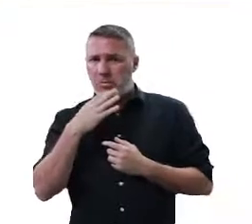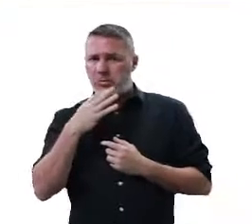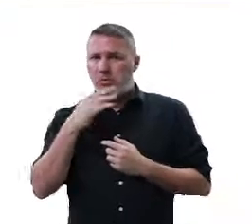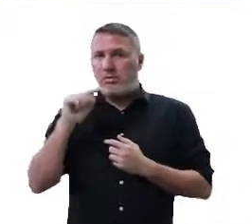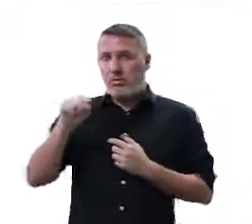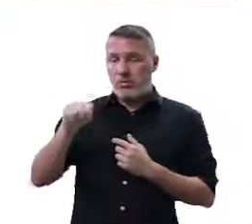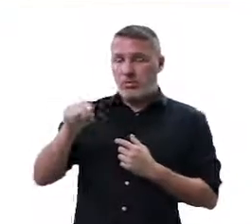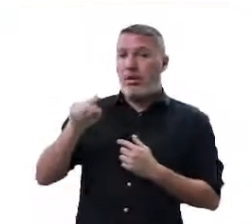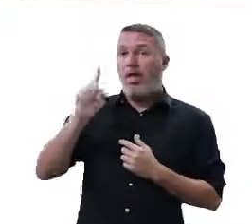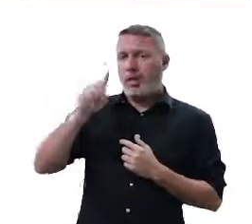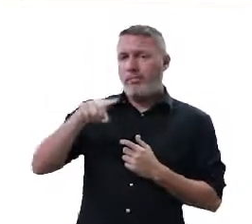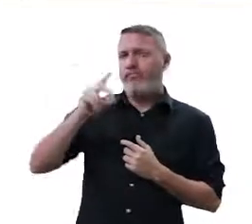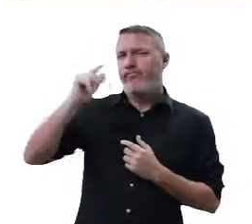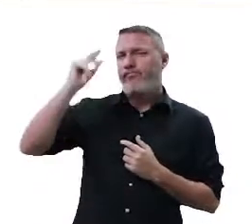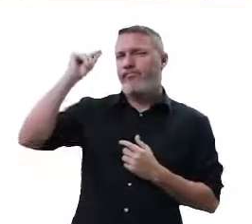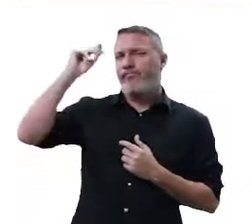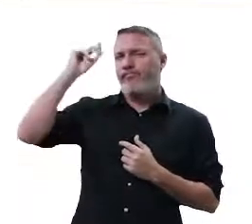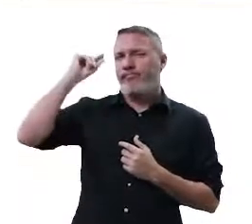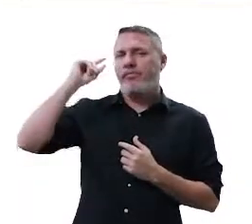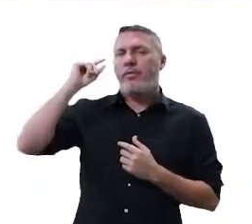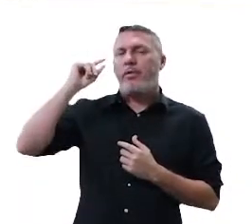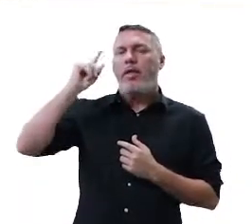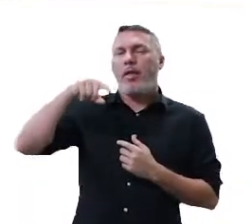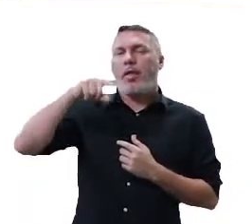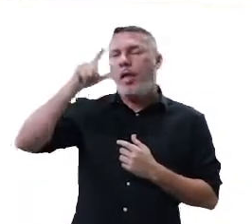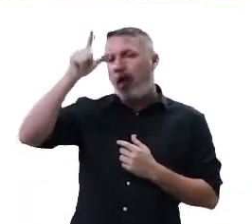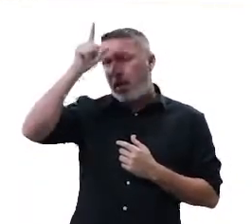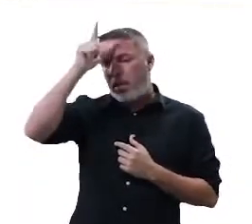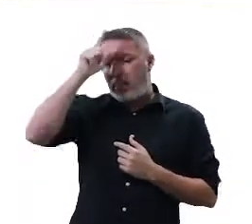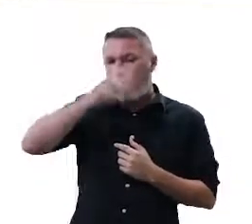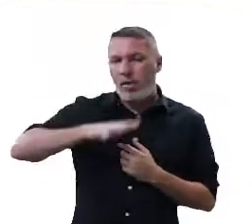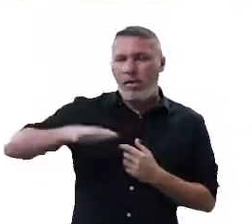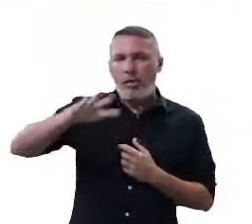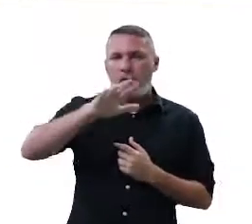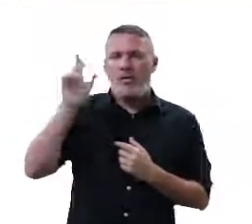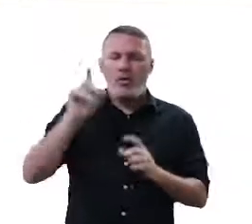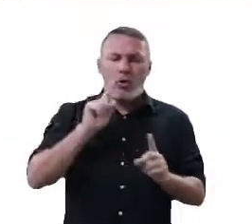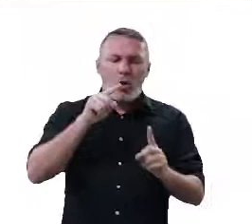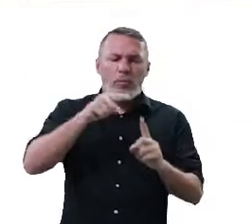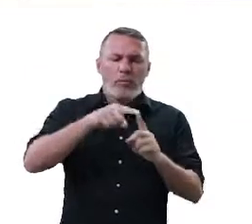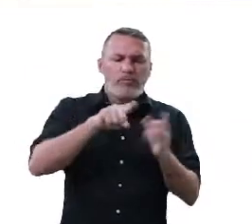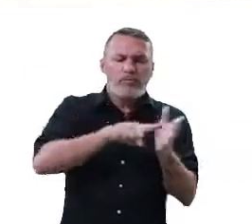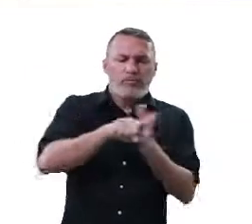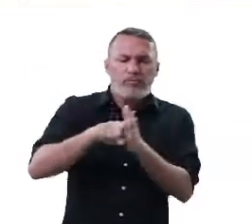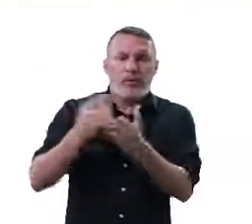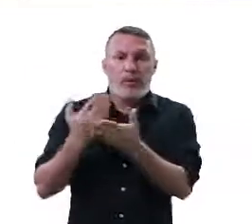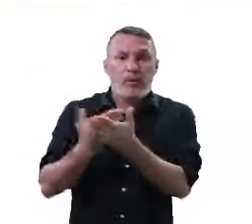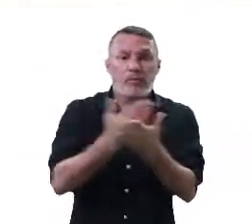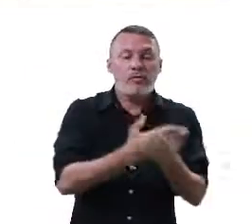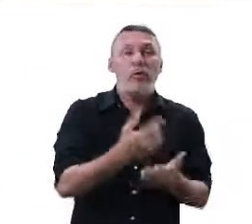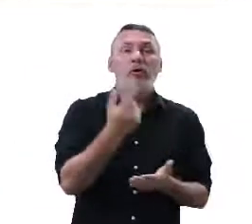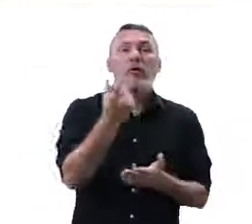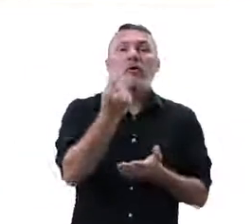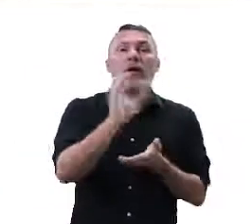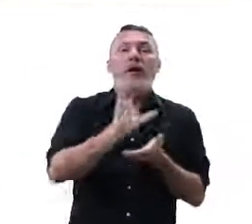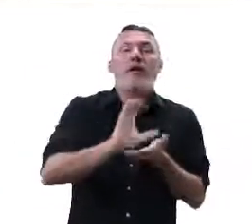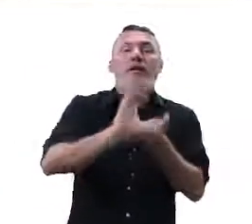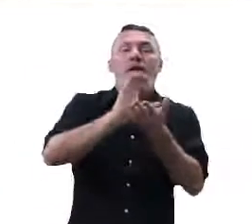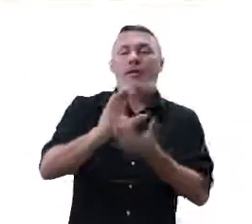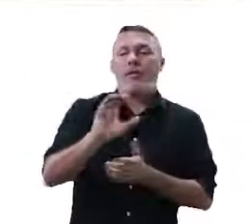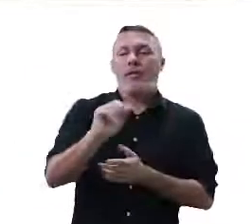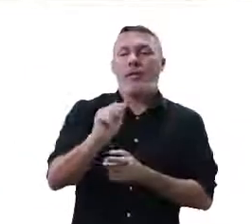sabem, foi um pensador alemão do século XIX que teve como objeto de estudo o capitalismo. Tanto é que muita